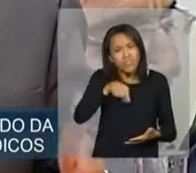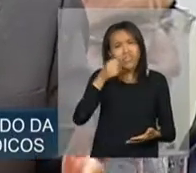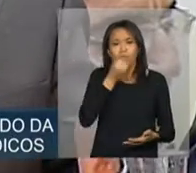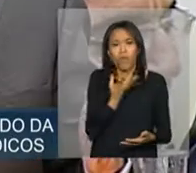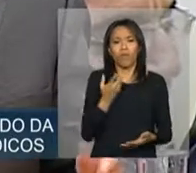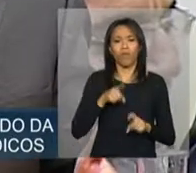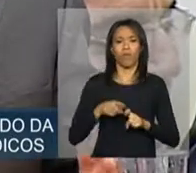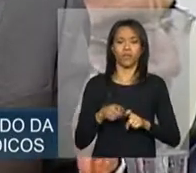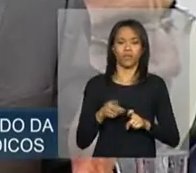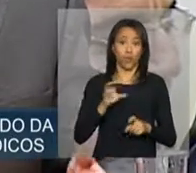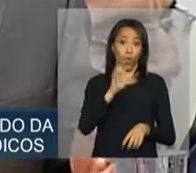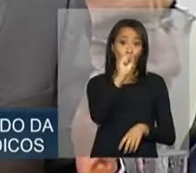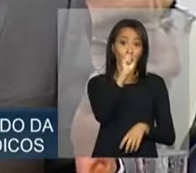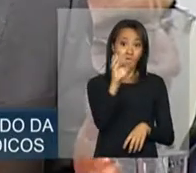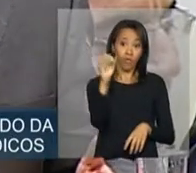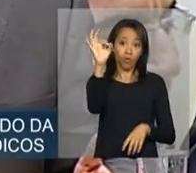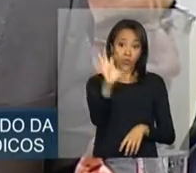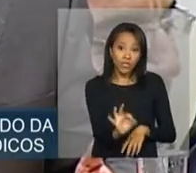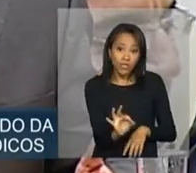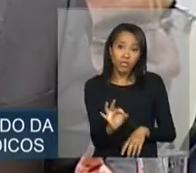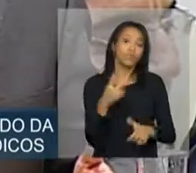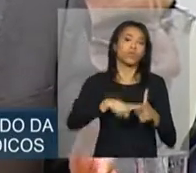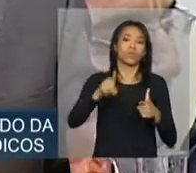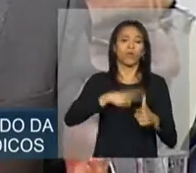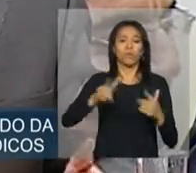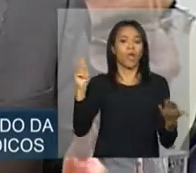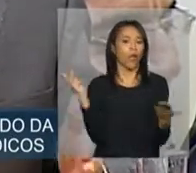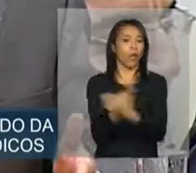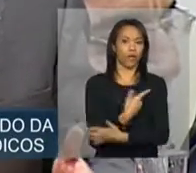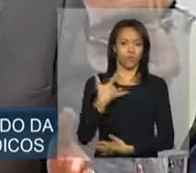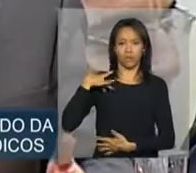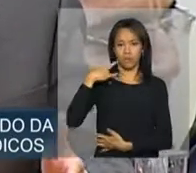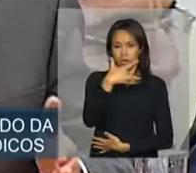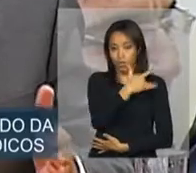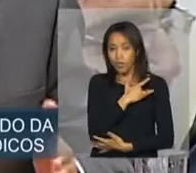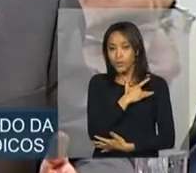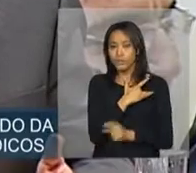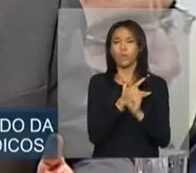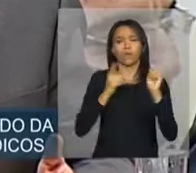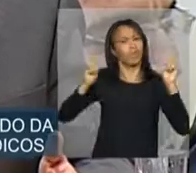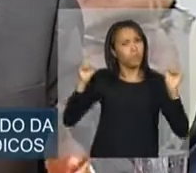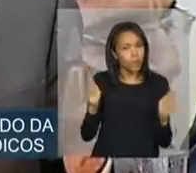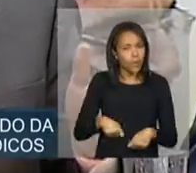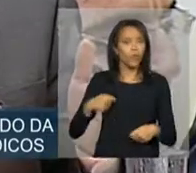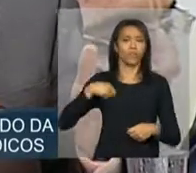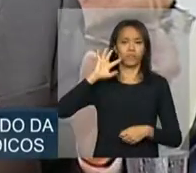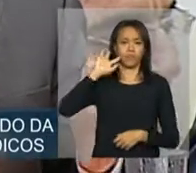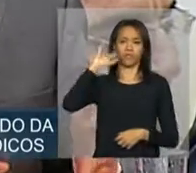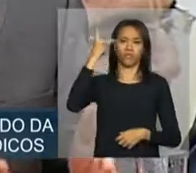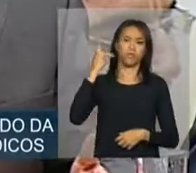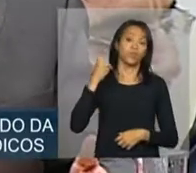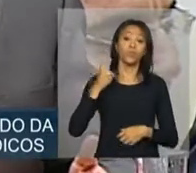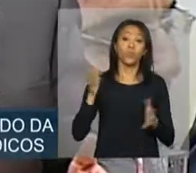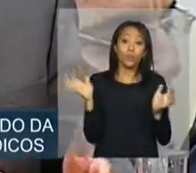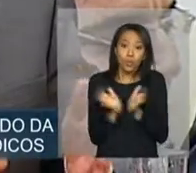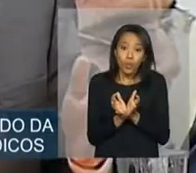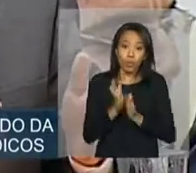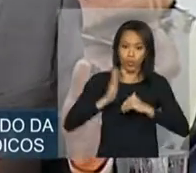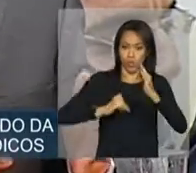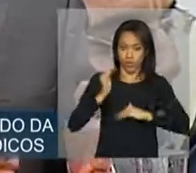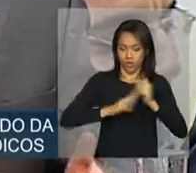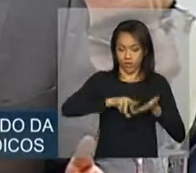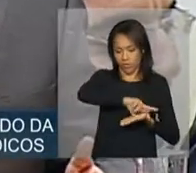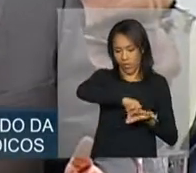de oitenta por cento dos problemas de saúde oitenta por cento flor em saúde podem ser resolvidos com equipe multiprofissional